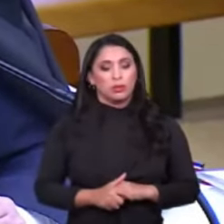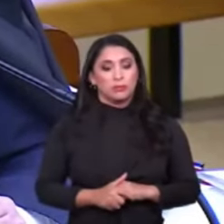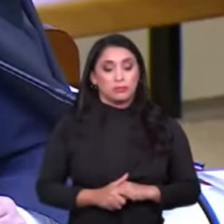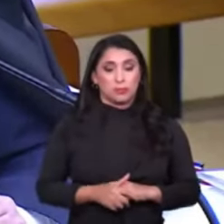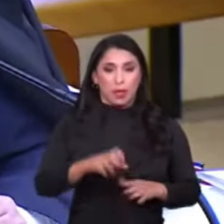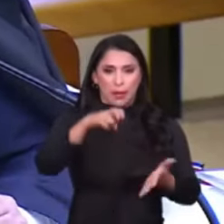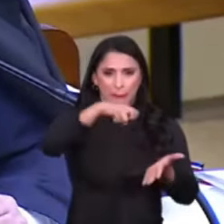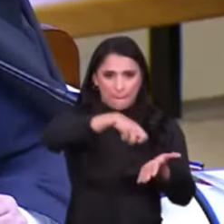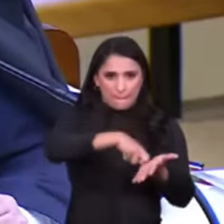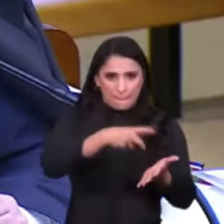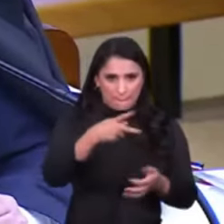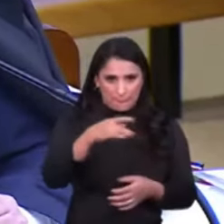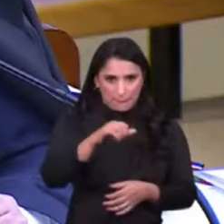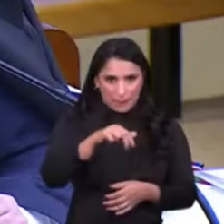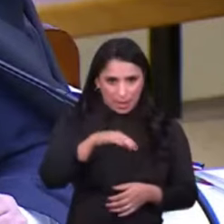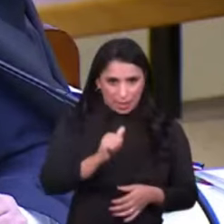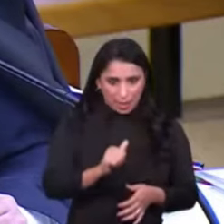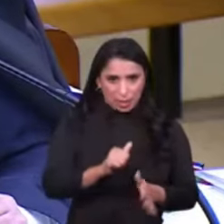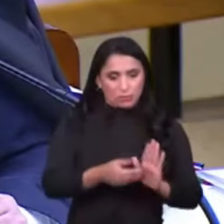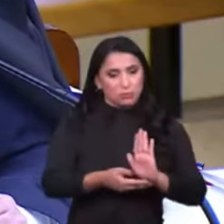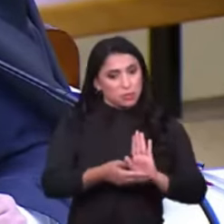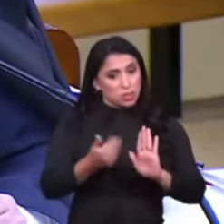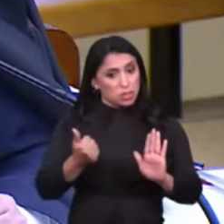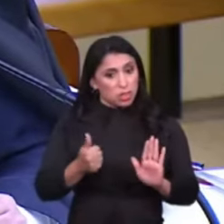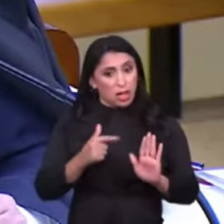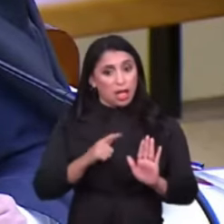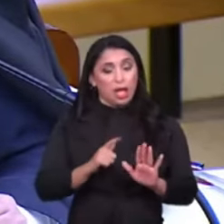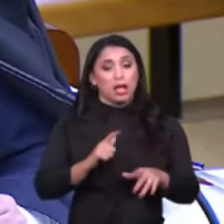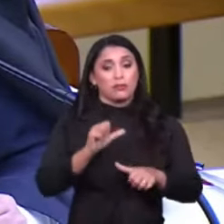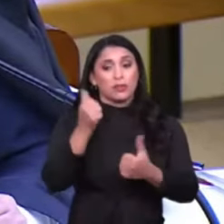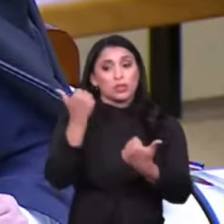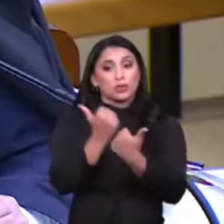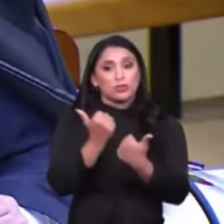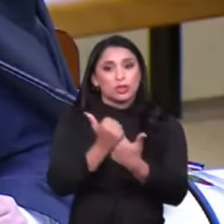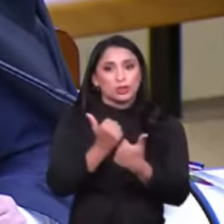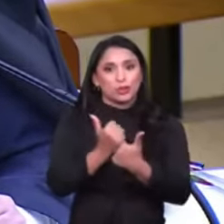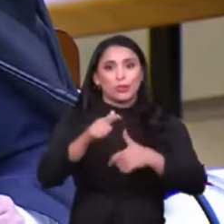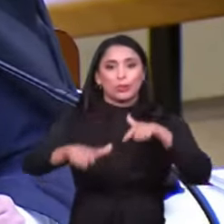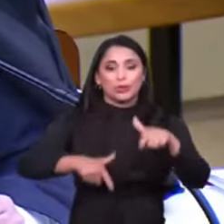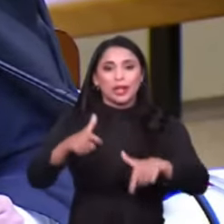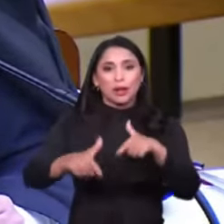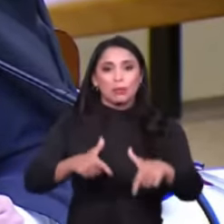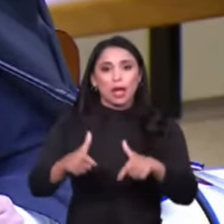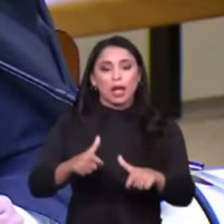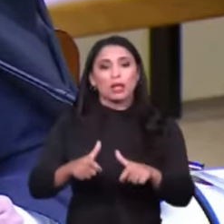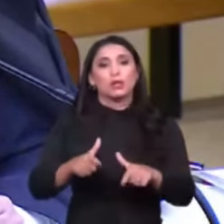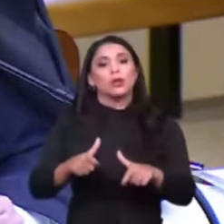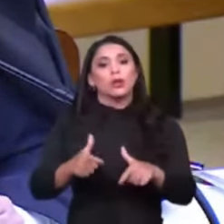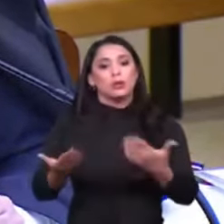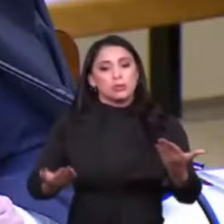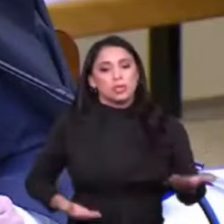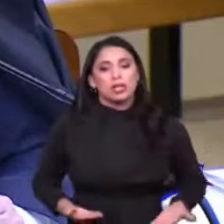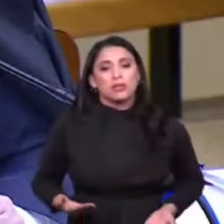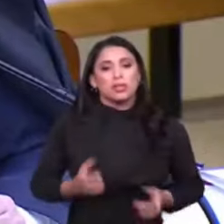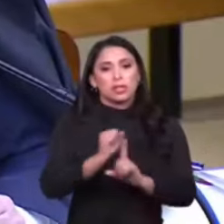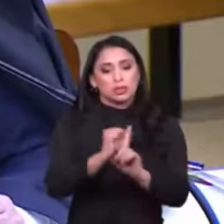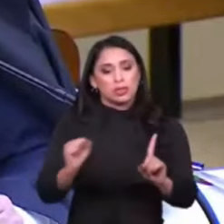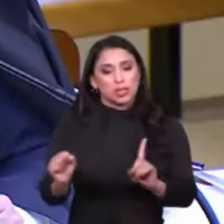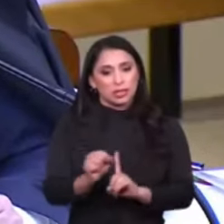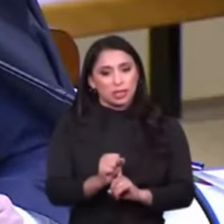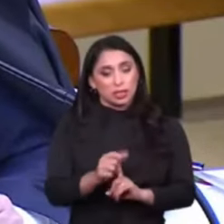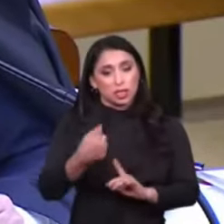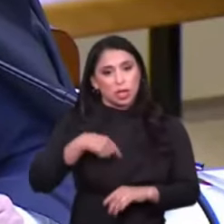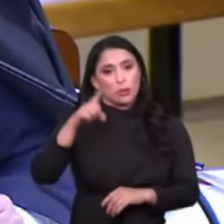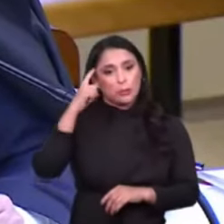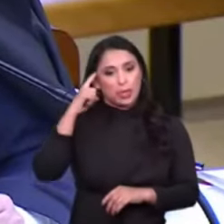que é a prestação de serviço à comunidade. Sim. Sob a minha ótica, tem uma finalidade propedêutica e preventiva